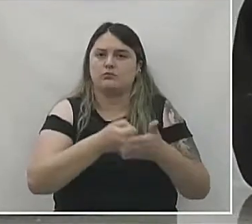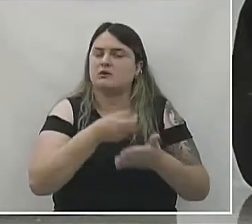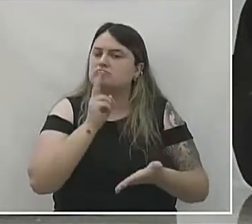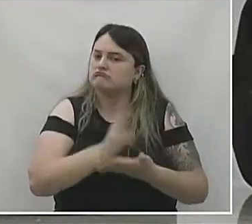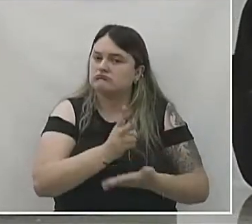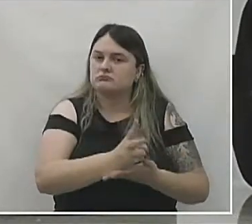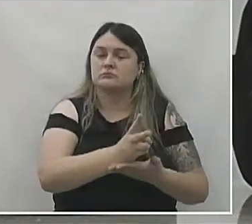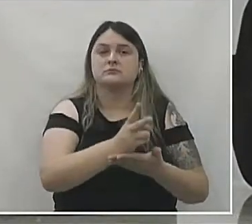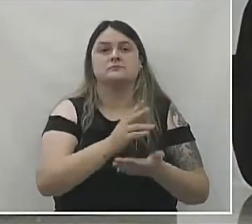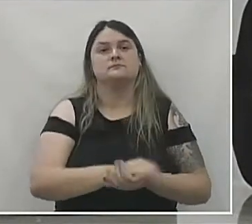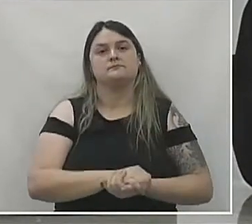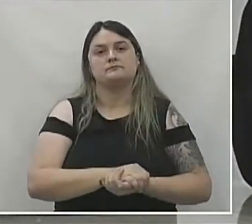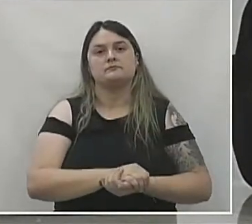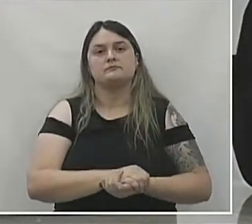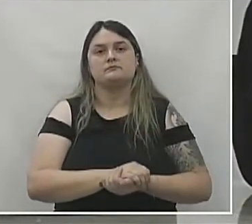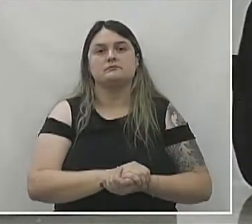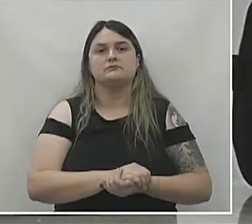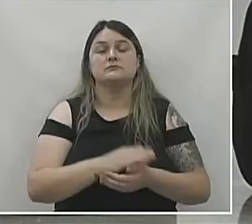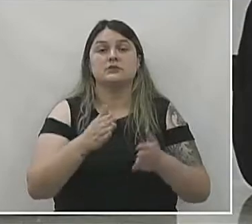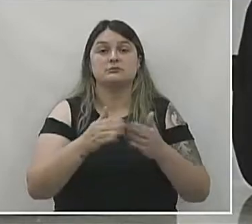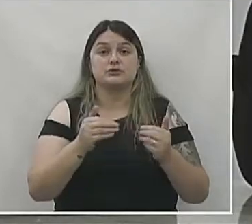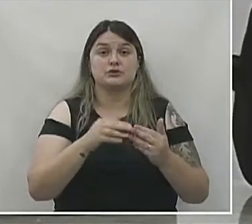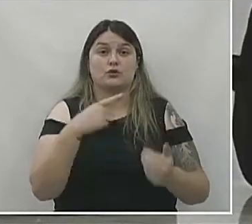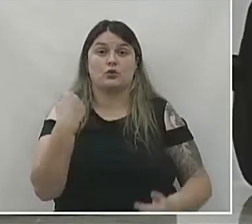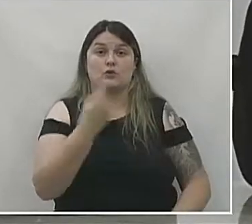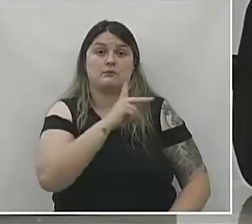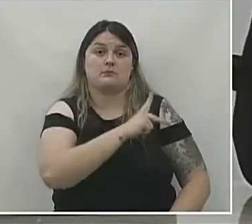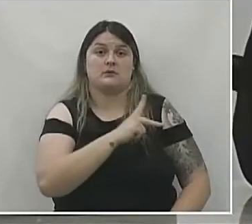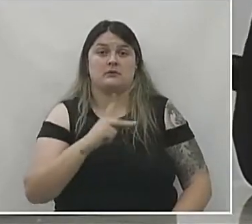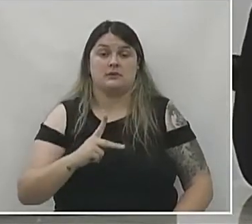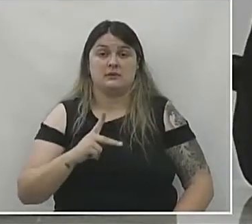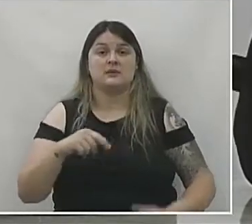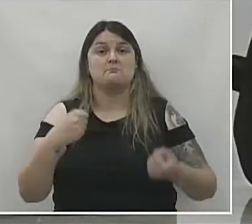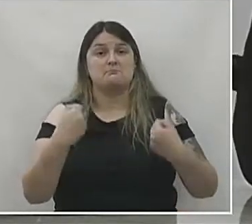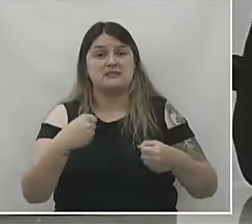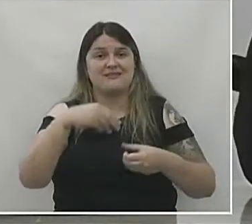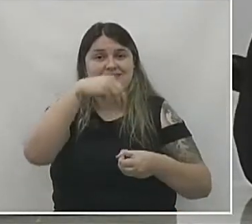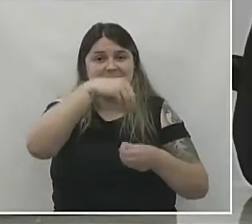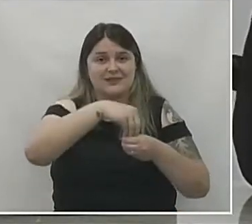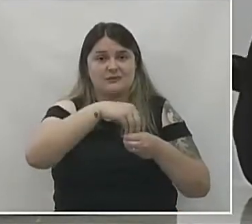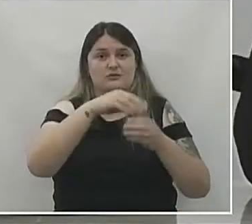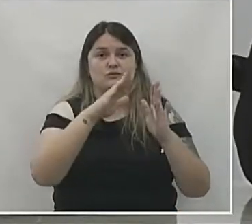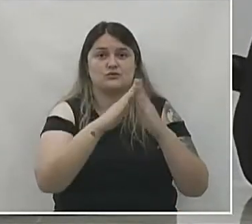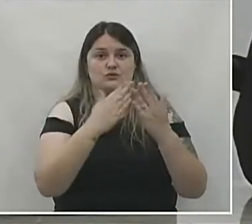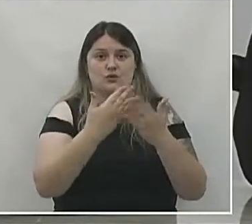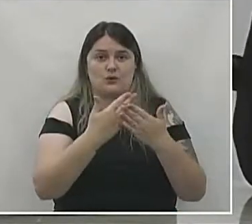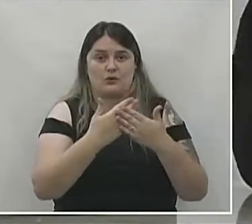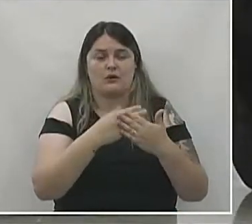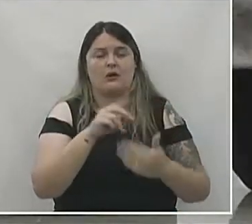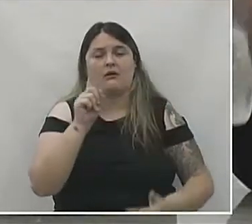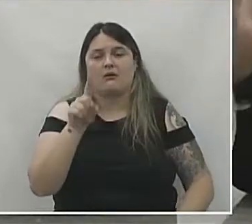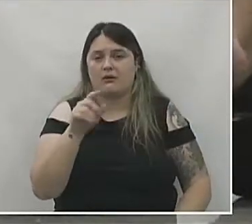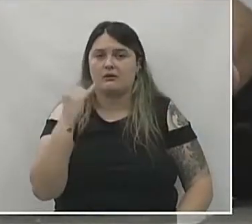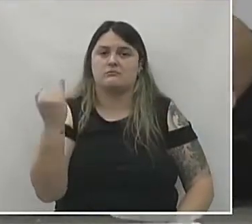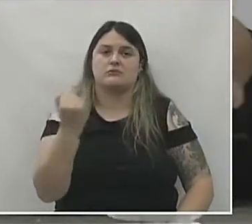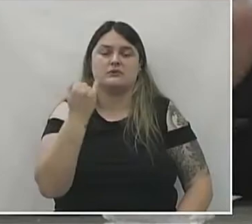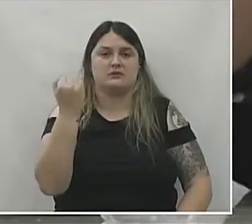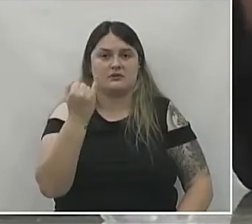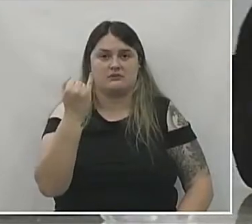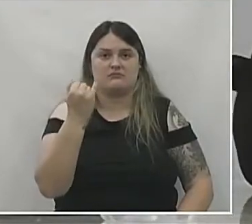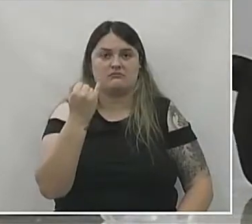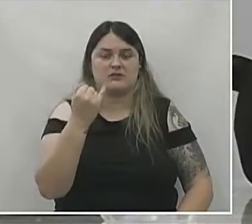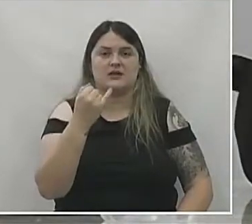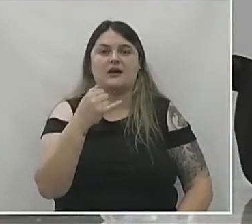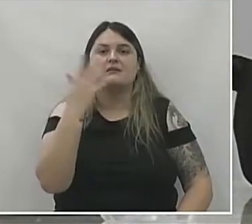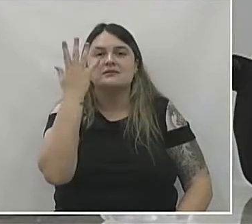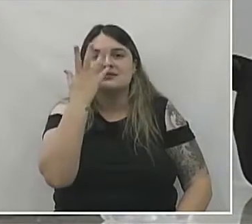até foi um pedido do nosso Presidente aqui também que tivesse dentro das escolas que é muito importante também